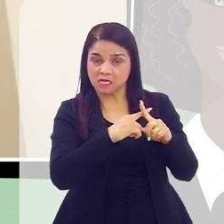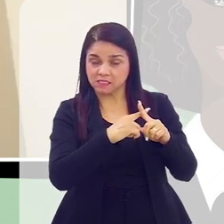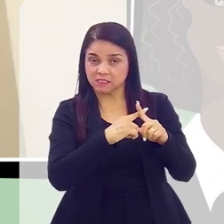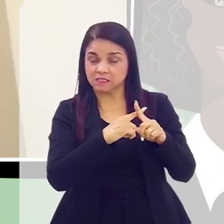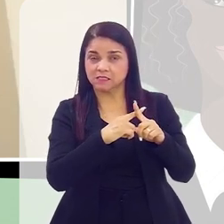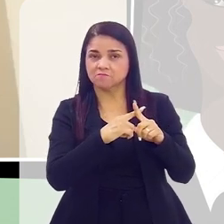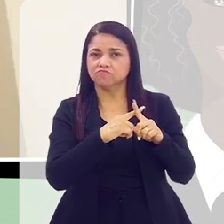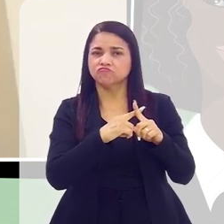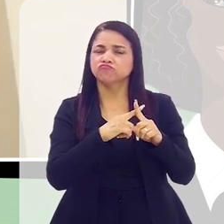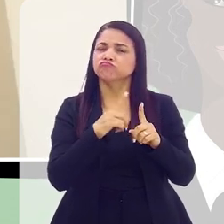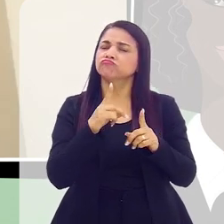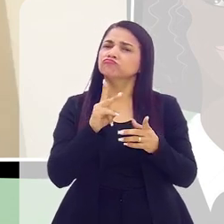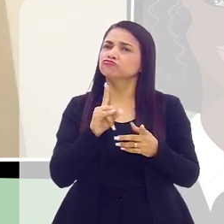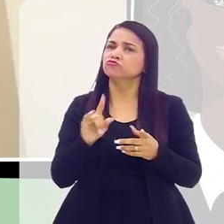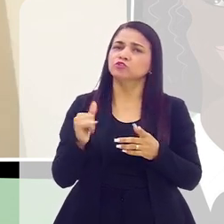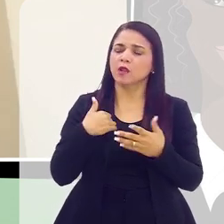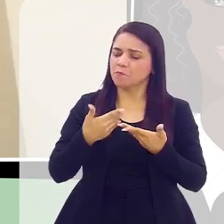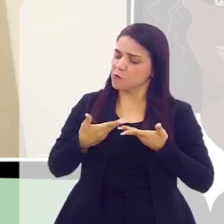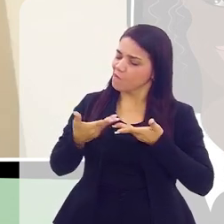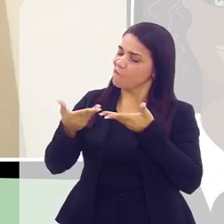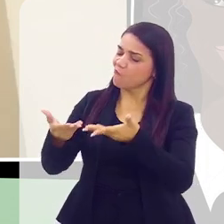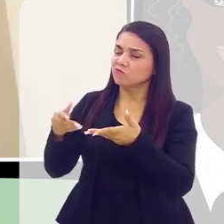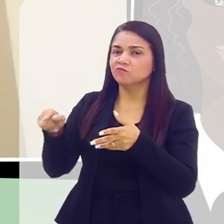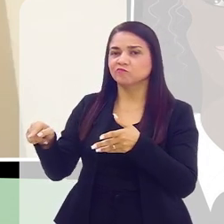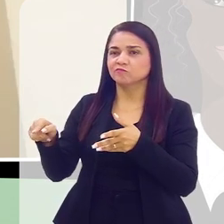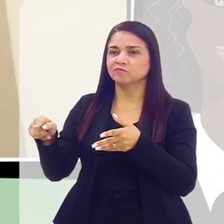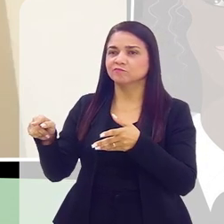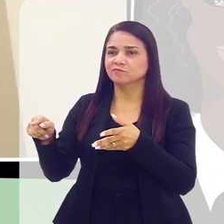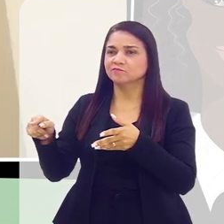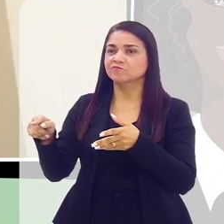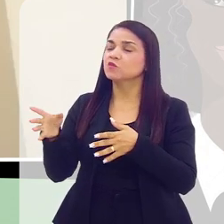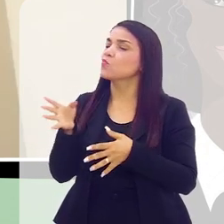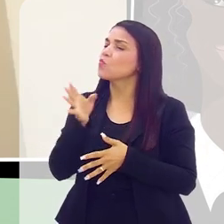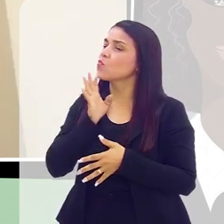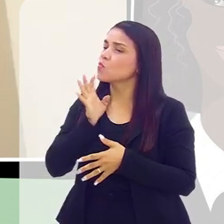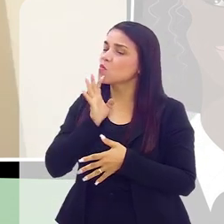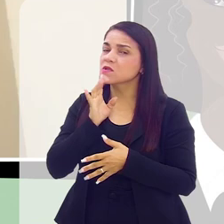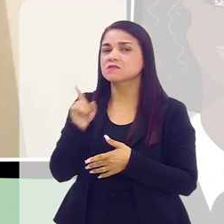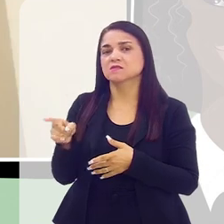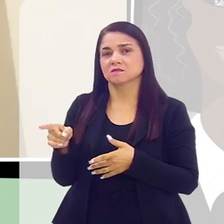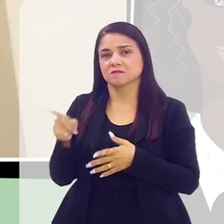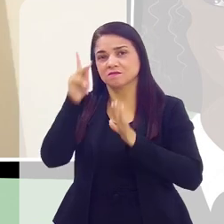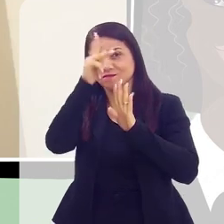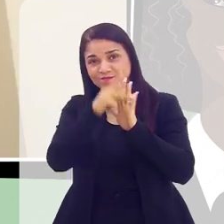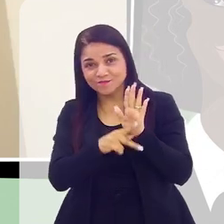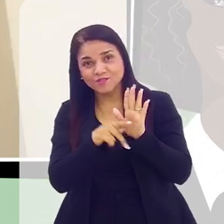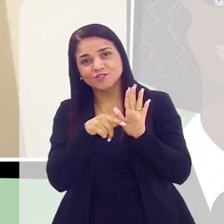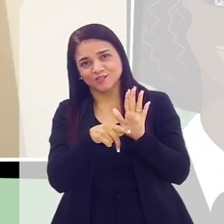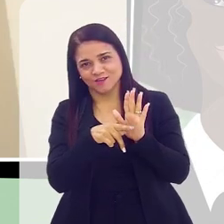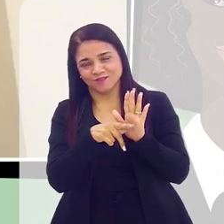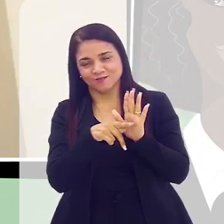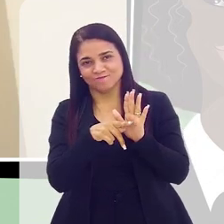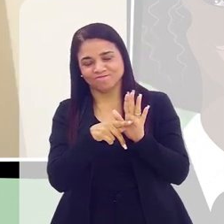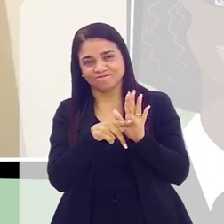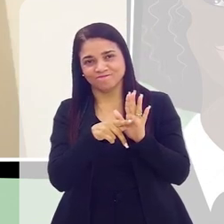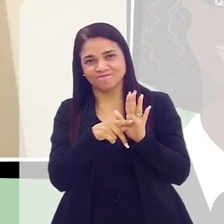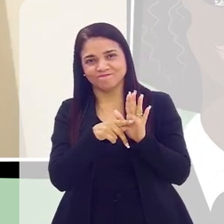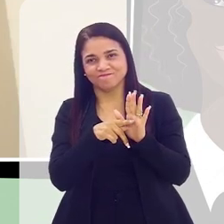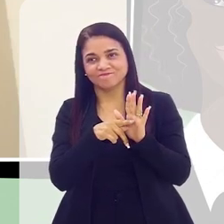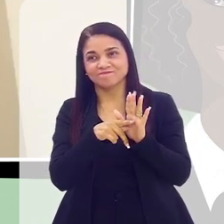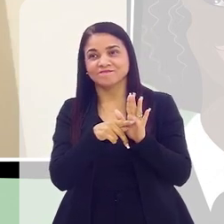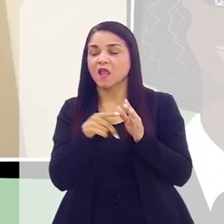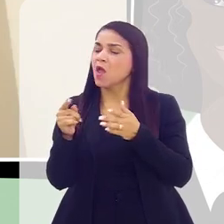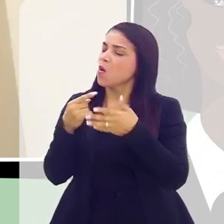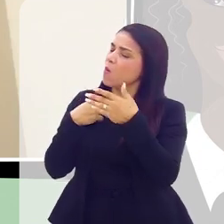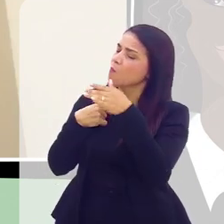igreja, e ela num dia me convidou para fazer, para conhecer, na verdade, o